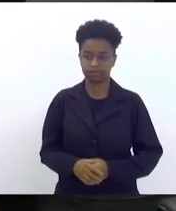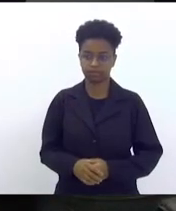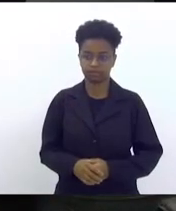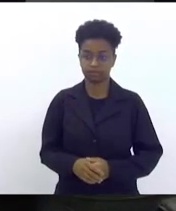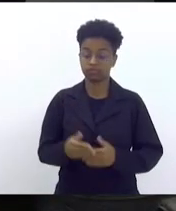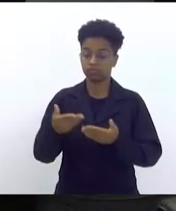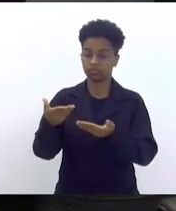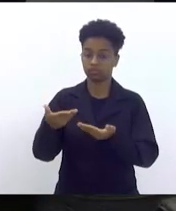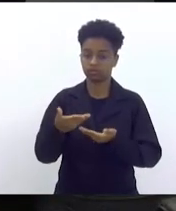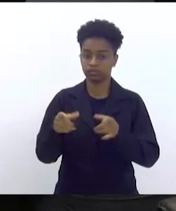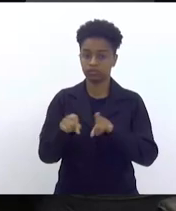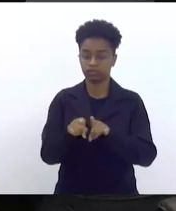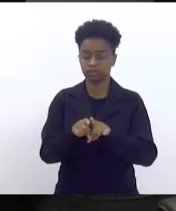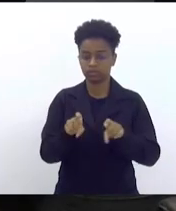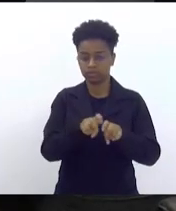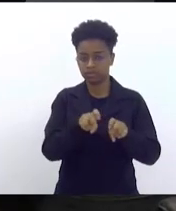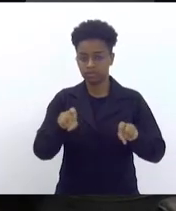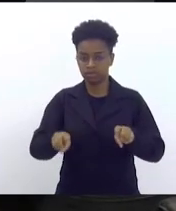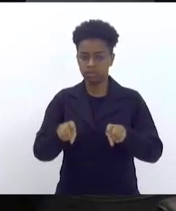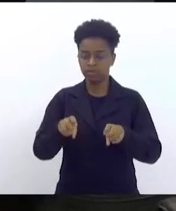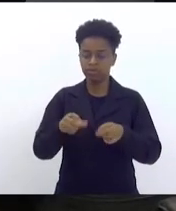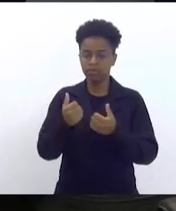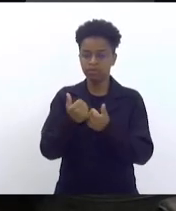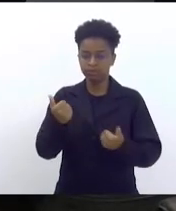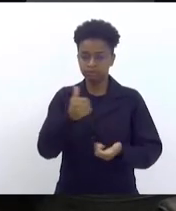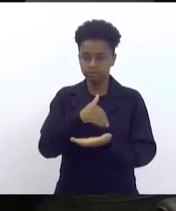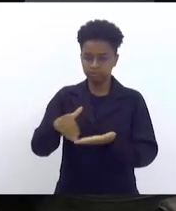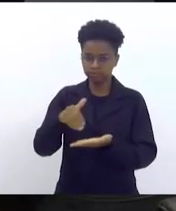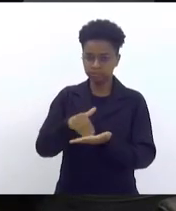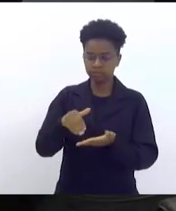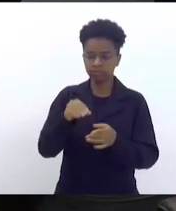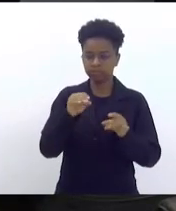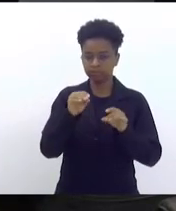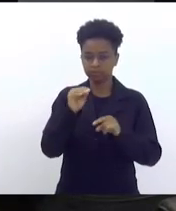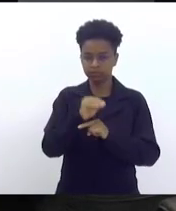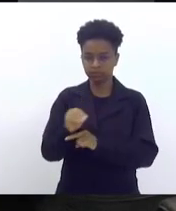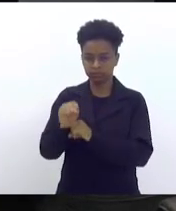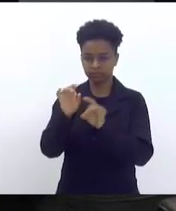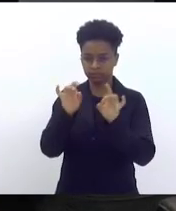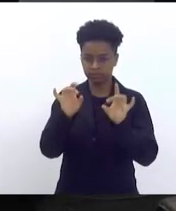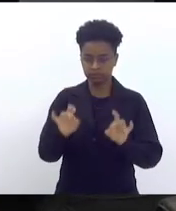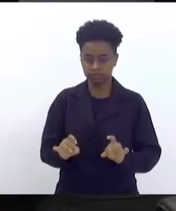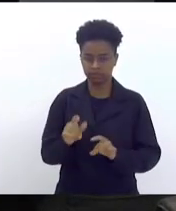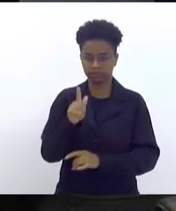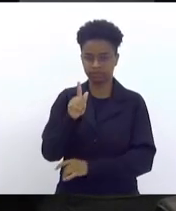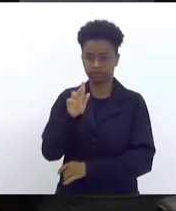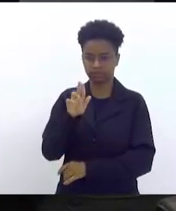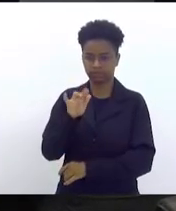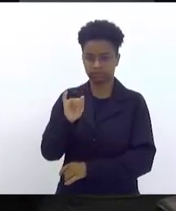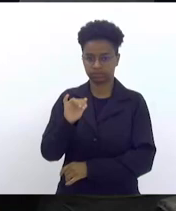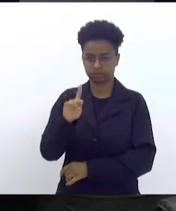convido também a compor a mesa o subsecretário de cuidados especiais Senhor guilhermes